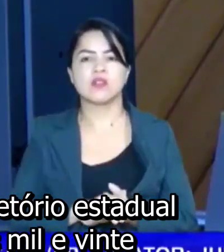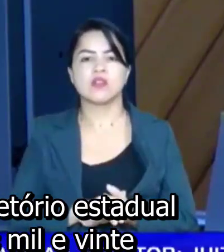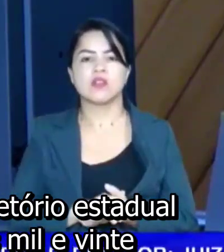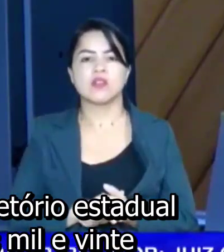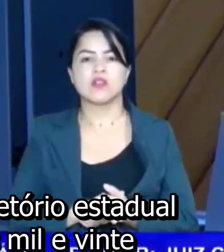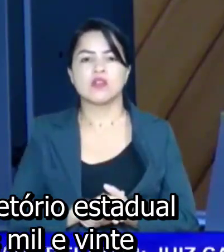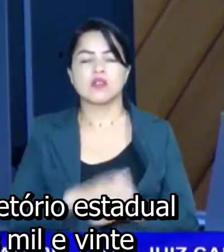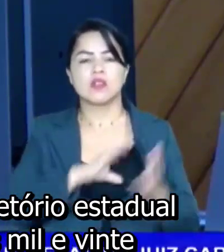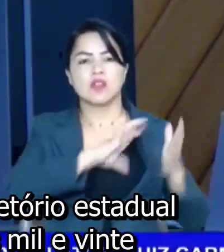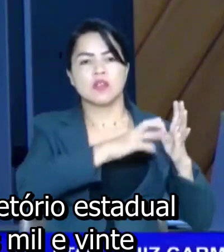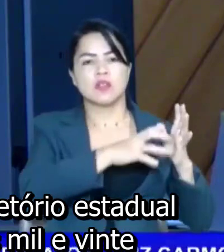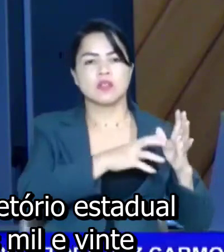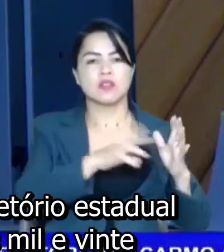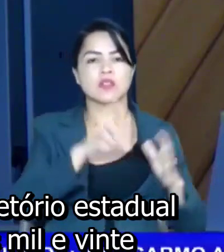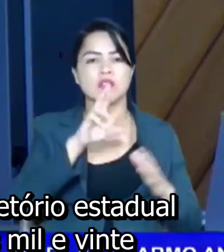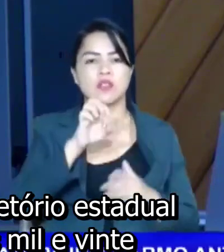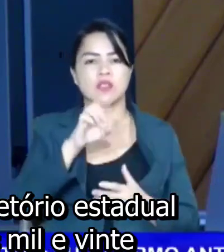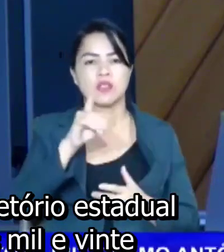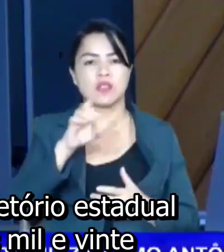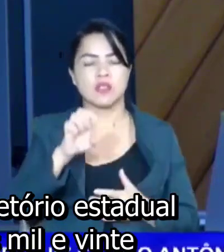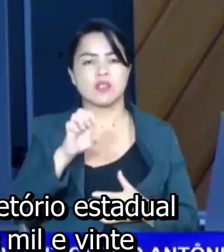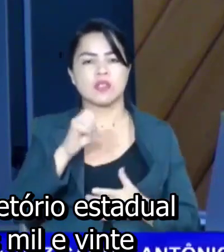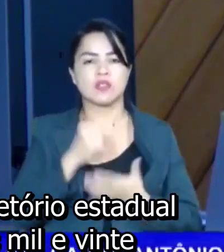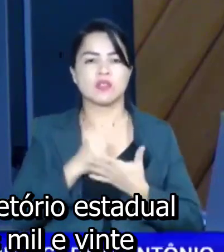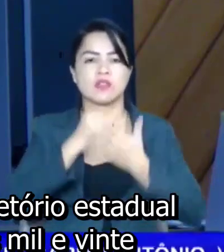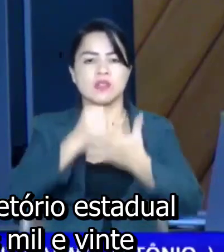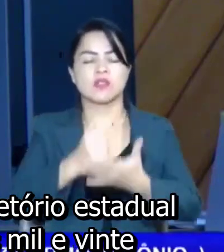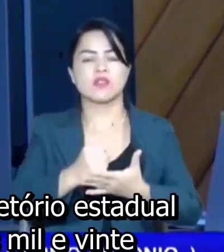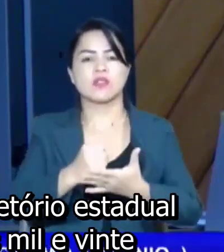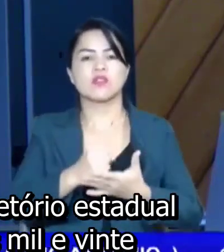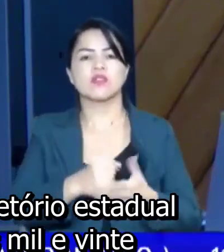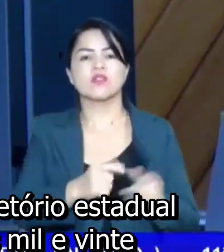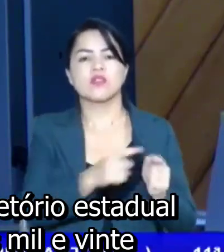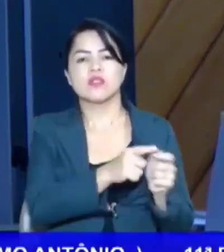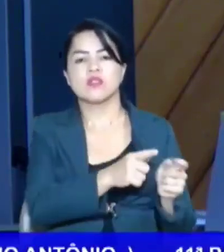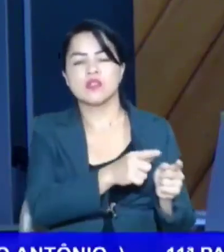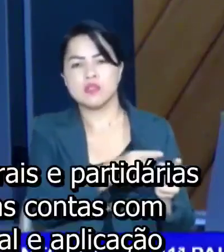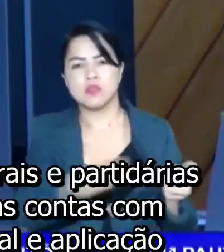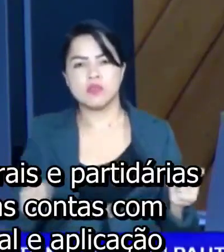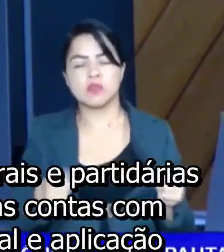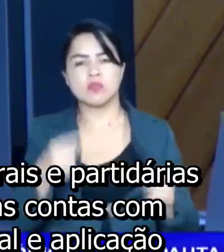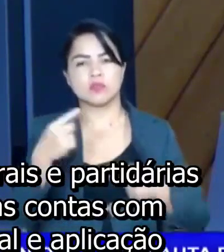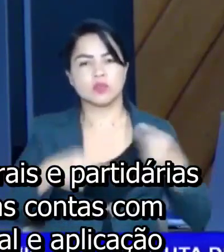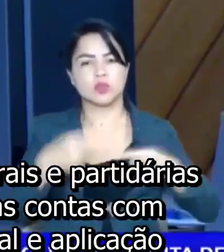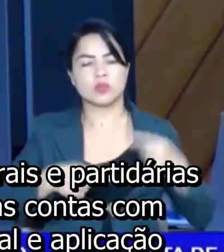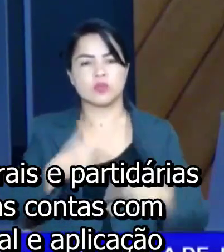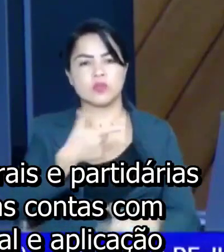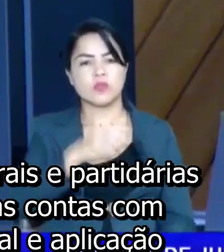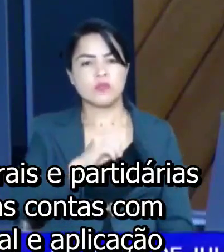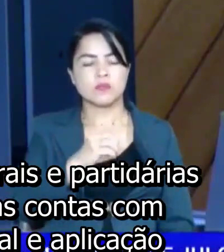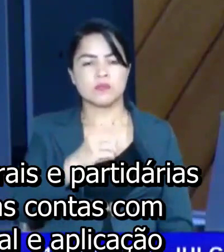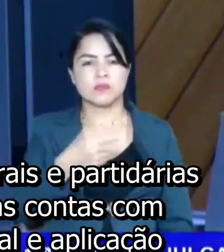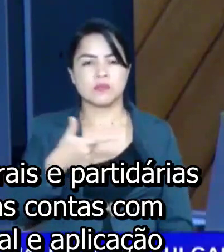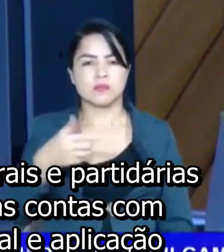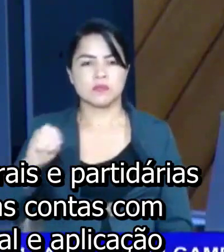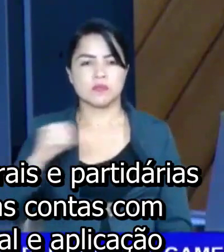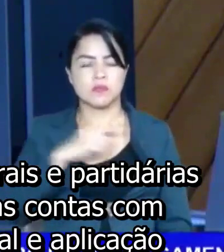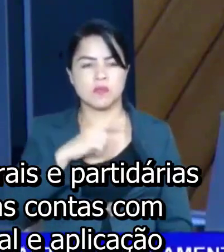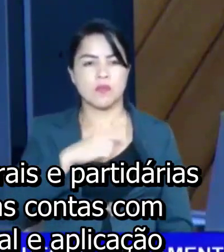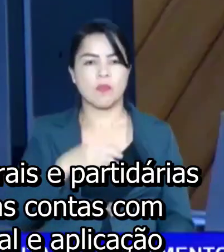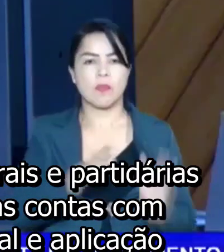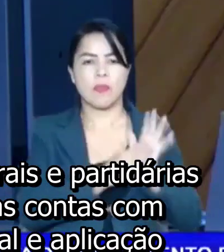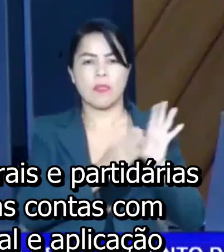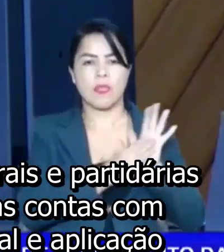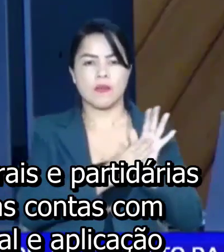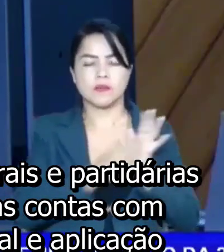Rede Sustentabilidade, relativo ao exercício de 2020. Após regular instrução, o